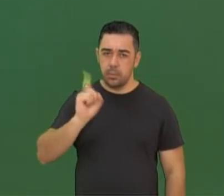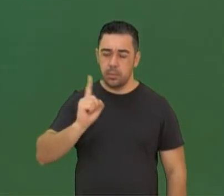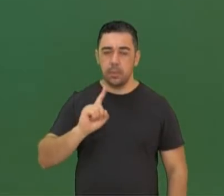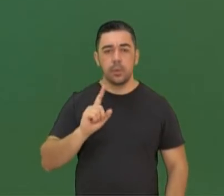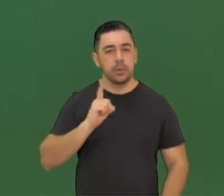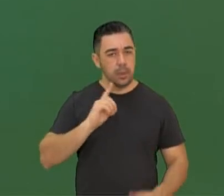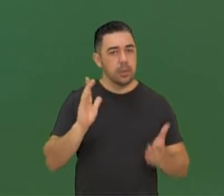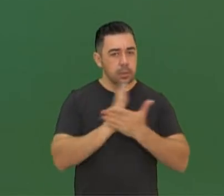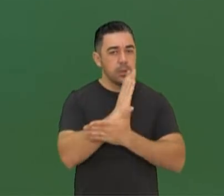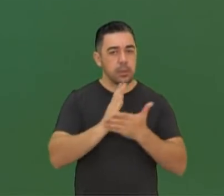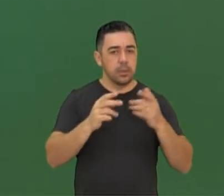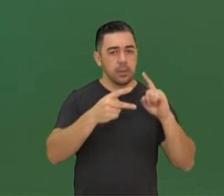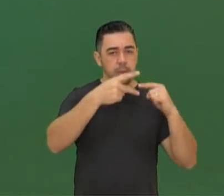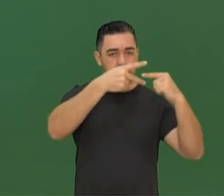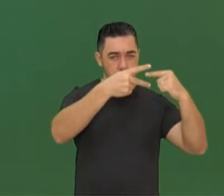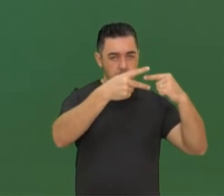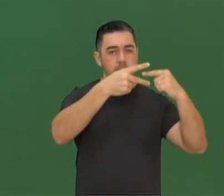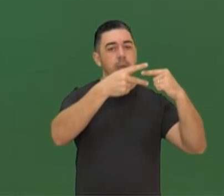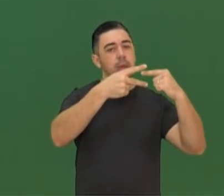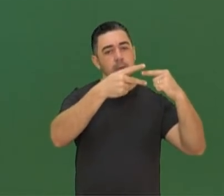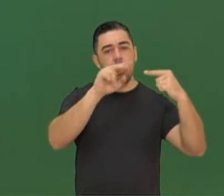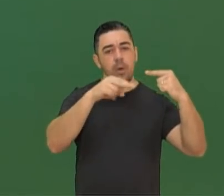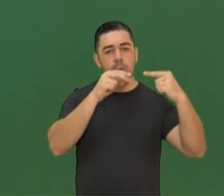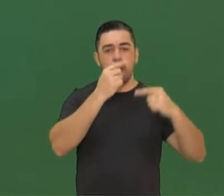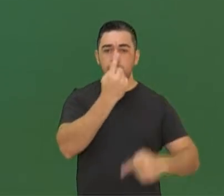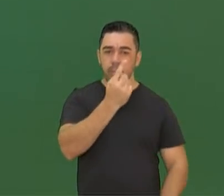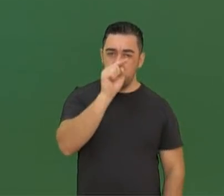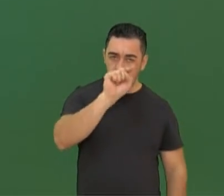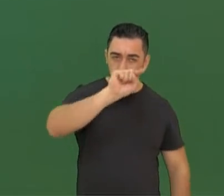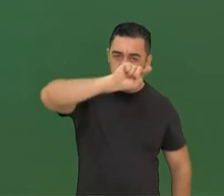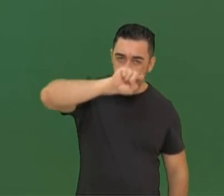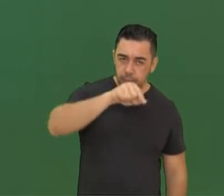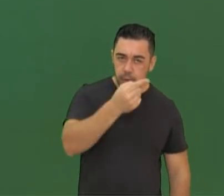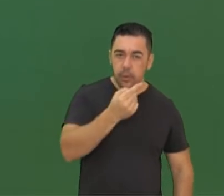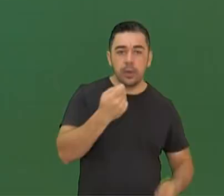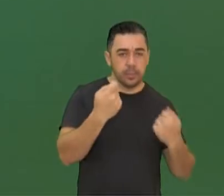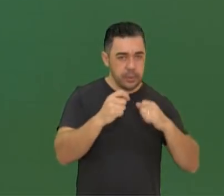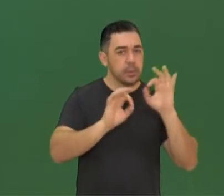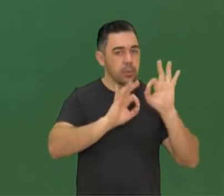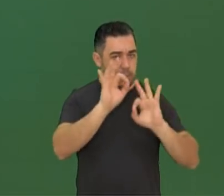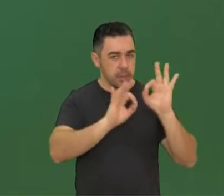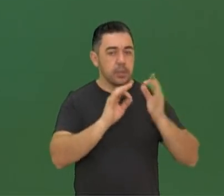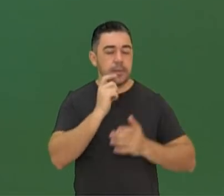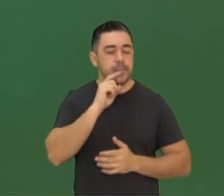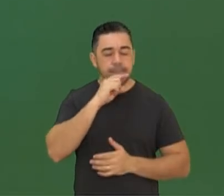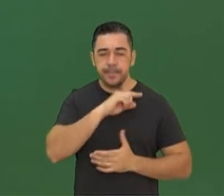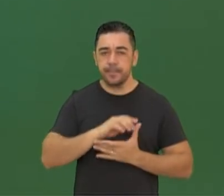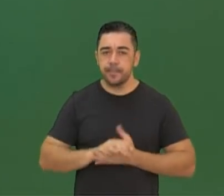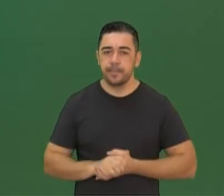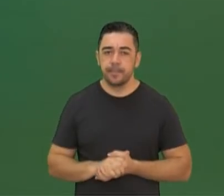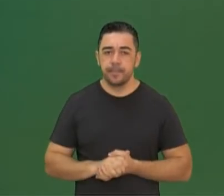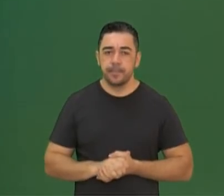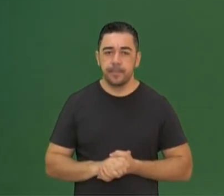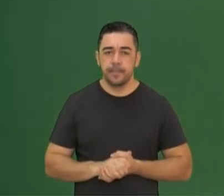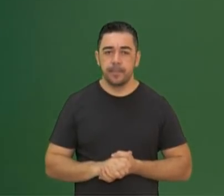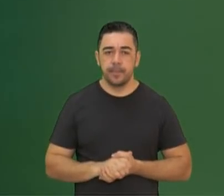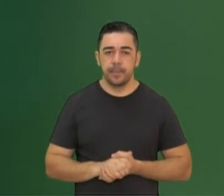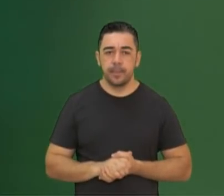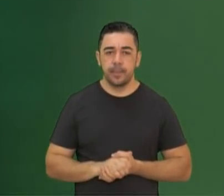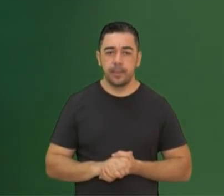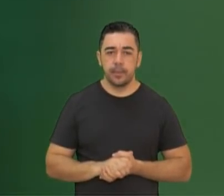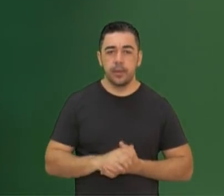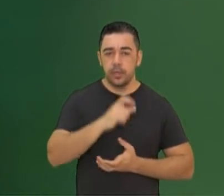Sem separar com uma seta assim, ou com um ponto e vírgula. Tá? Eu preciso dar uma organizada. 3x menos 2x